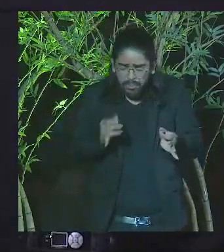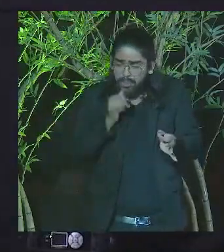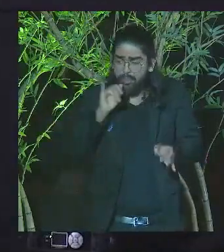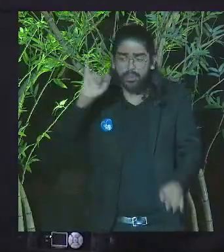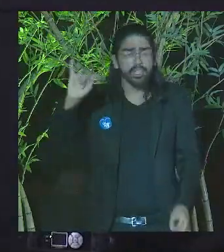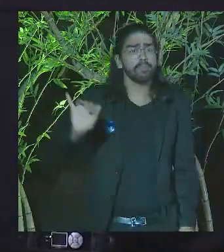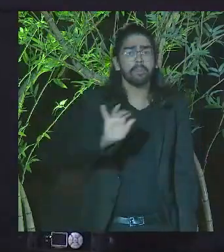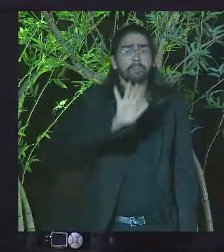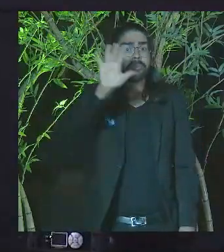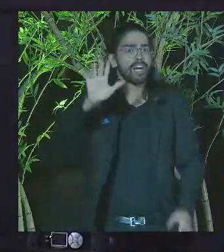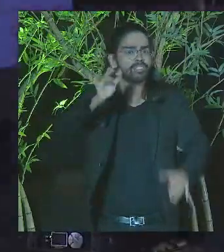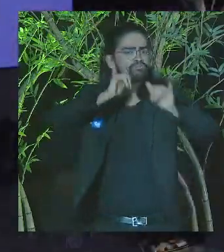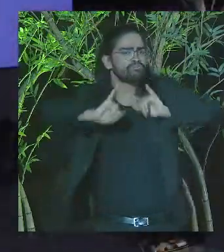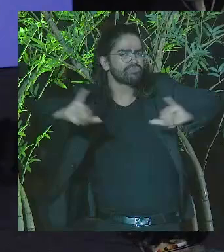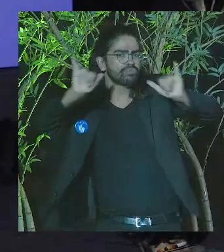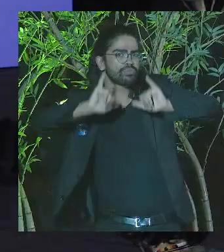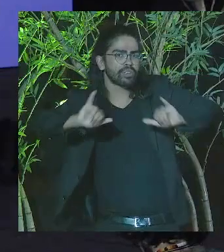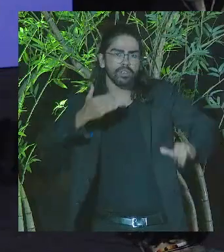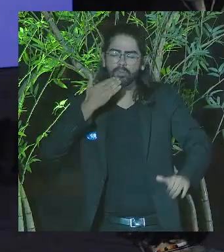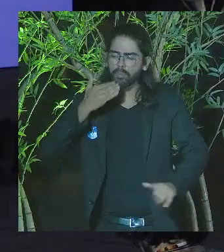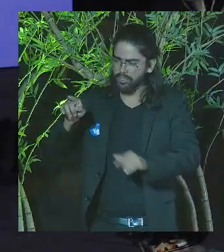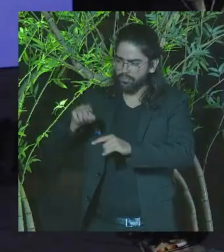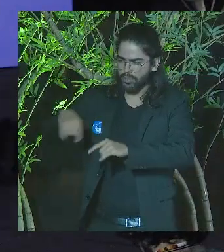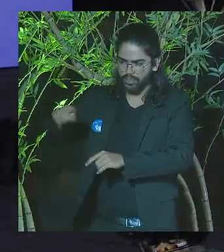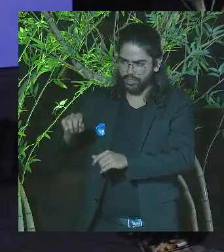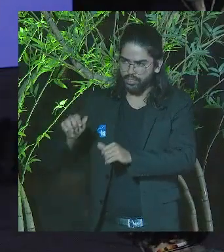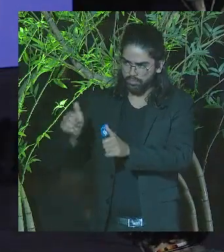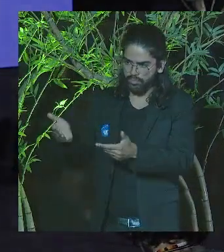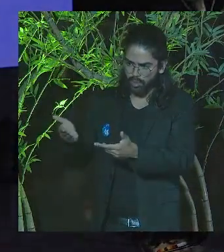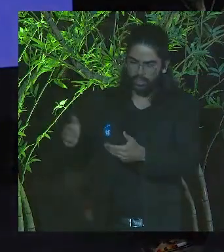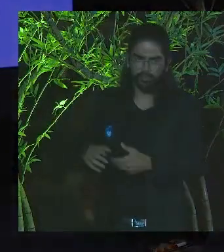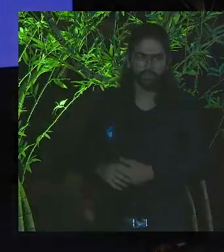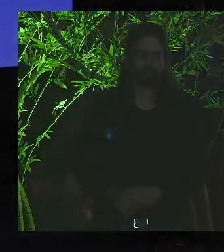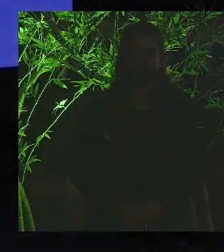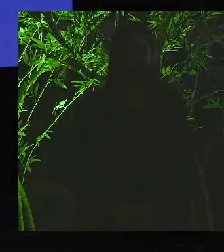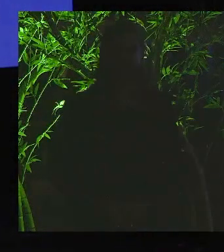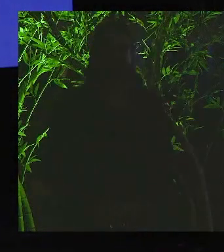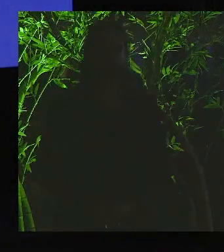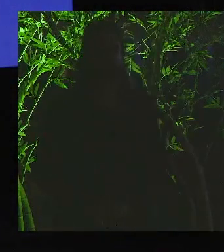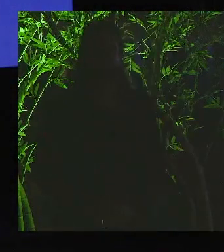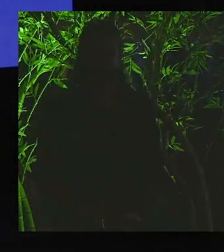imagem que vai ser utilizada. Vou pedir o apoio da produção aqui para passar.